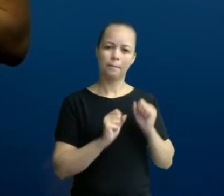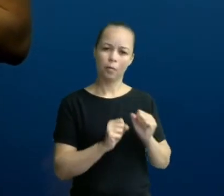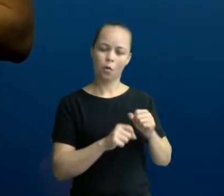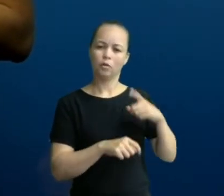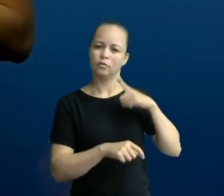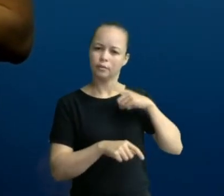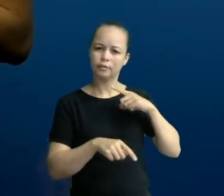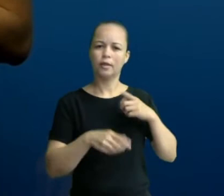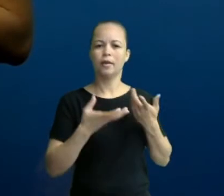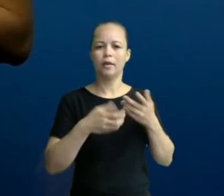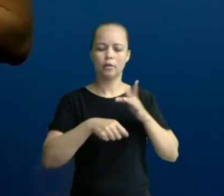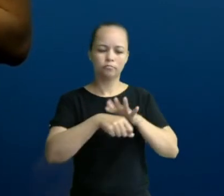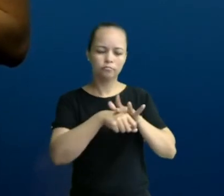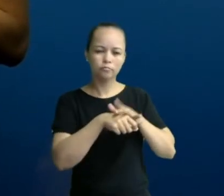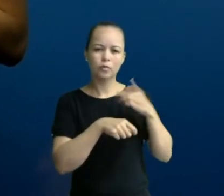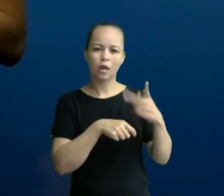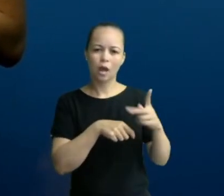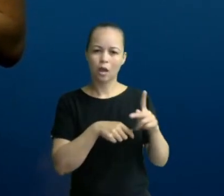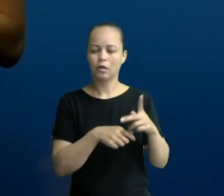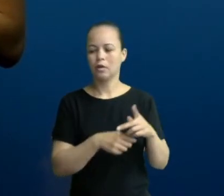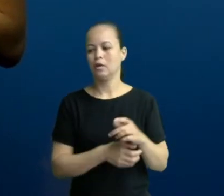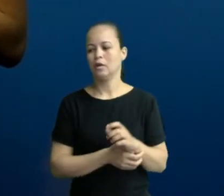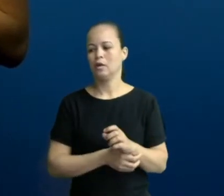a forma